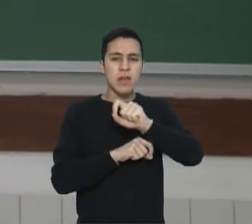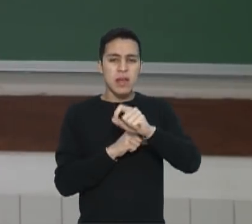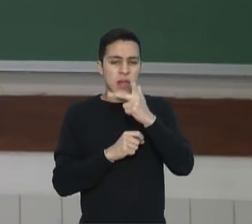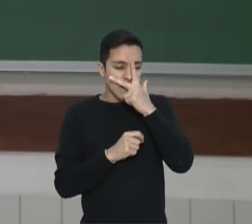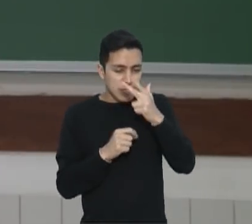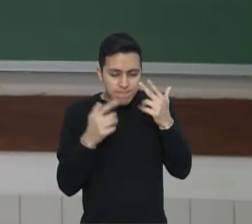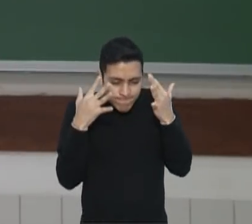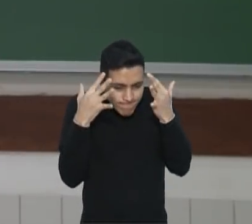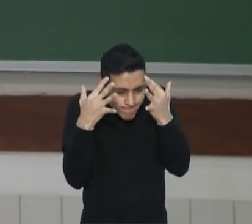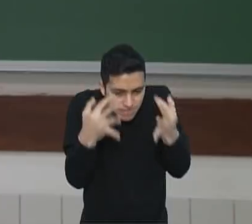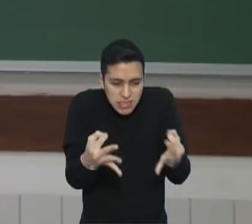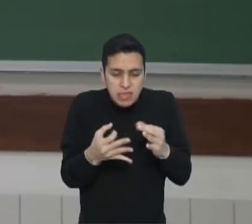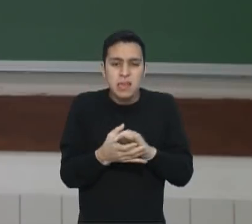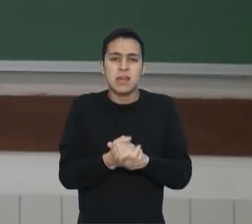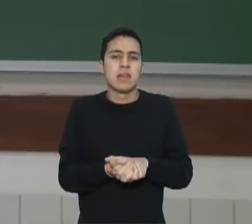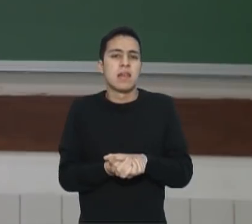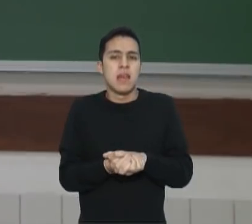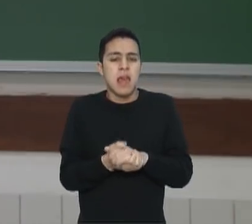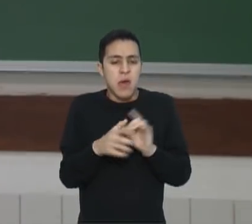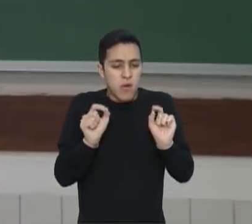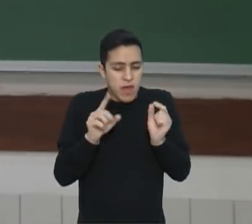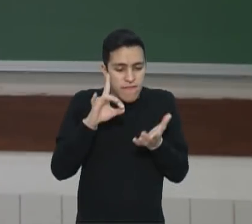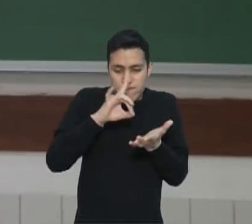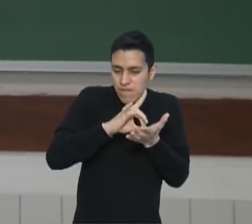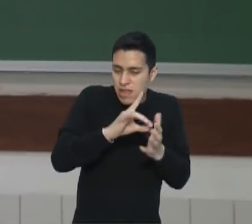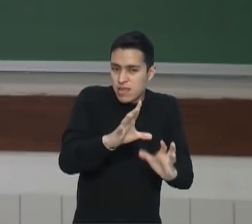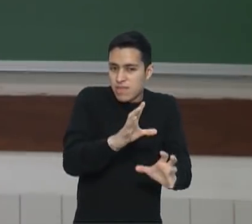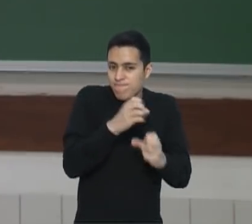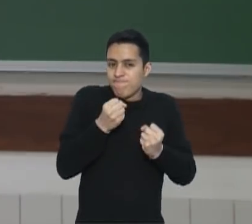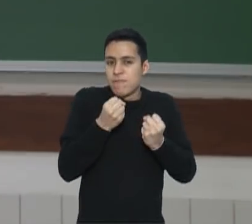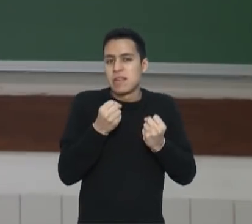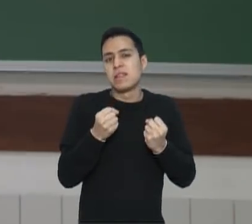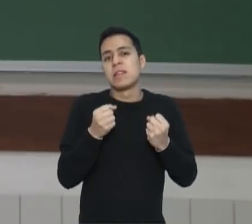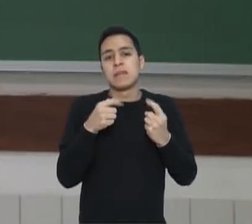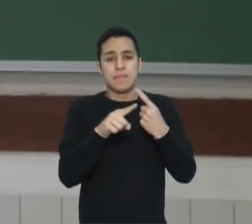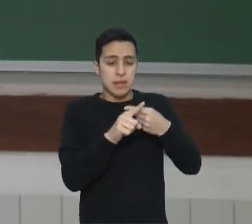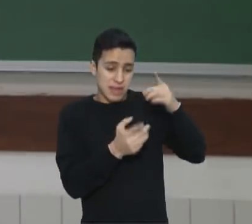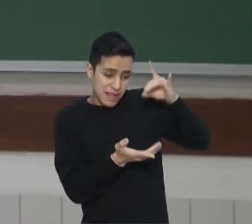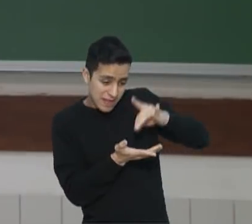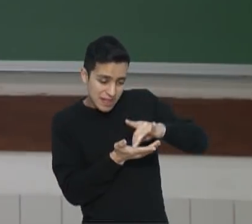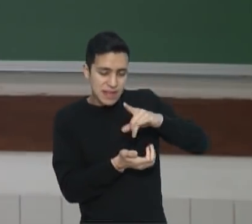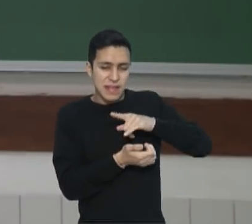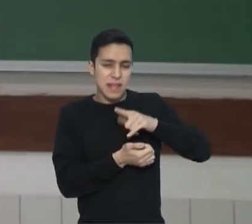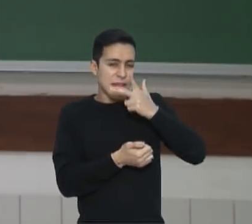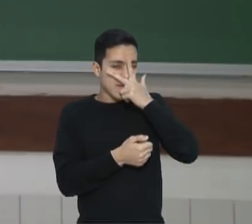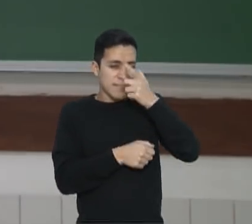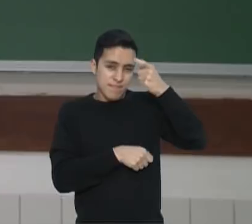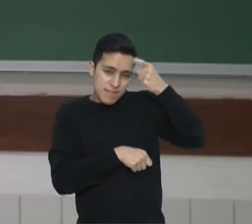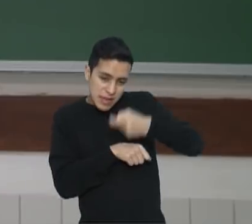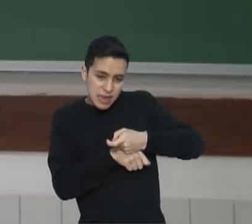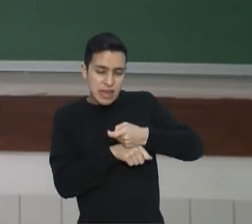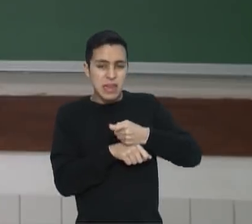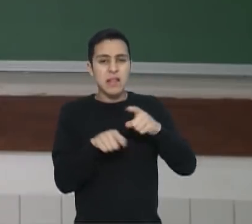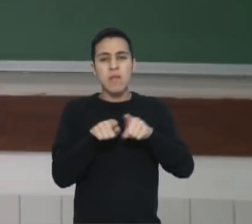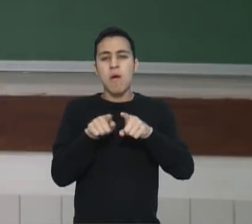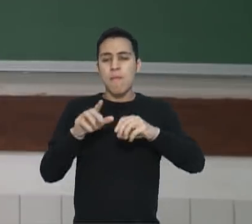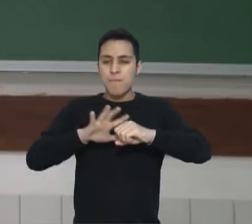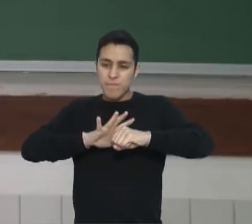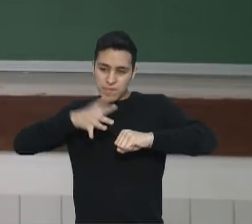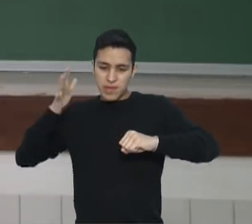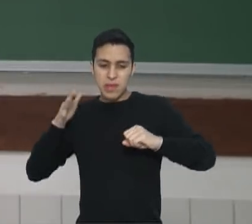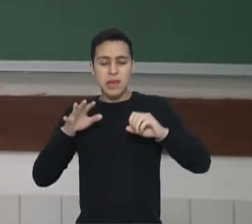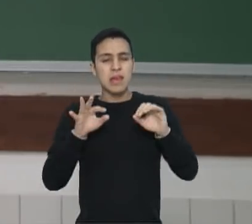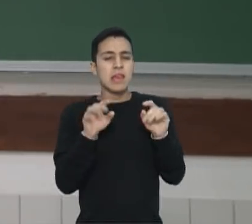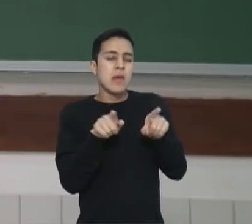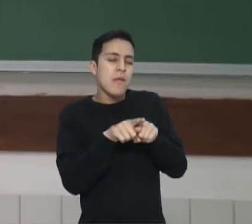na verdade, agarrar a verdade com força. Ele dizia assim: a verdade tem a dureza de um diamante e a delicadeza da